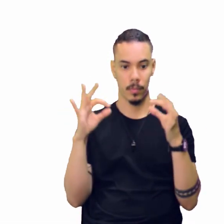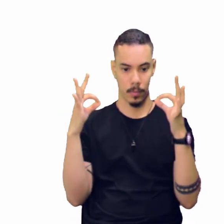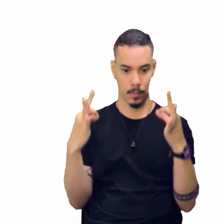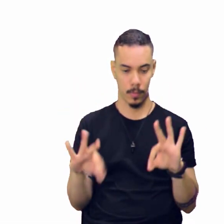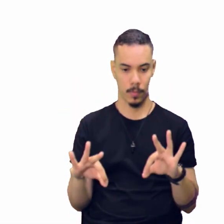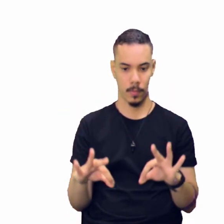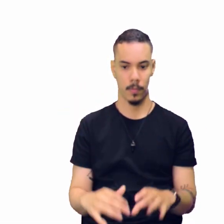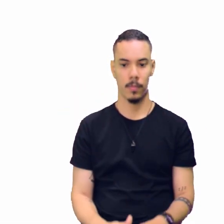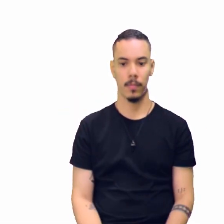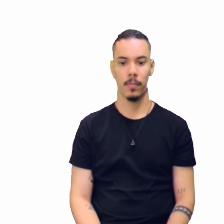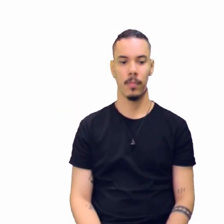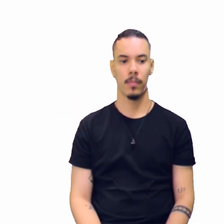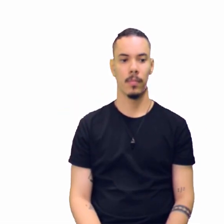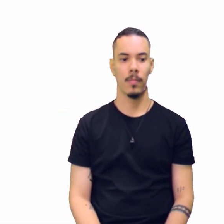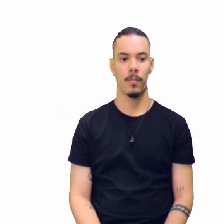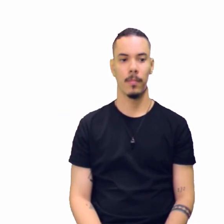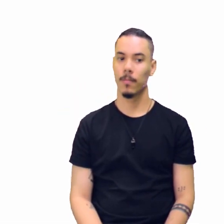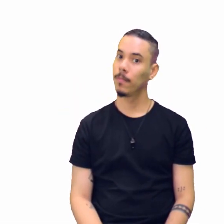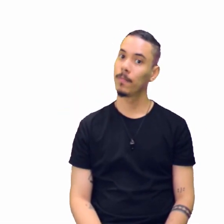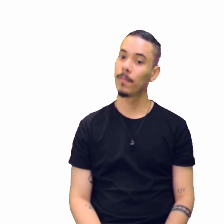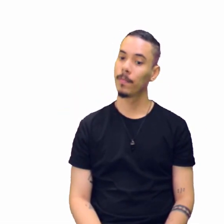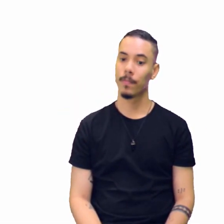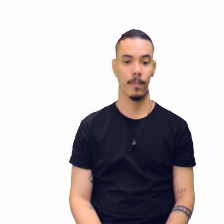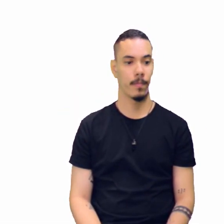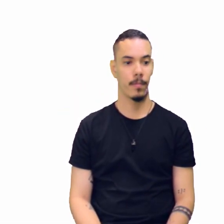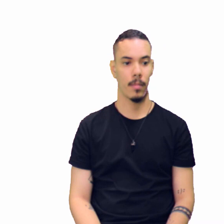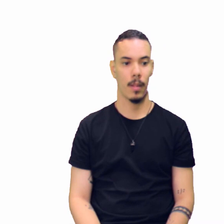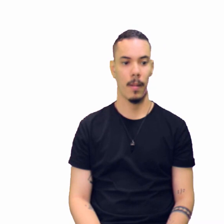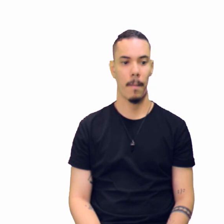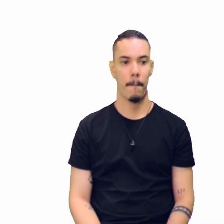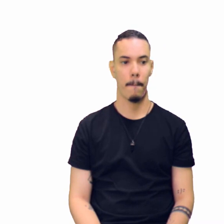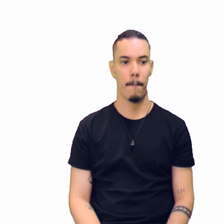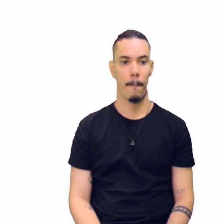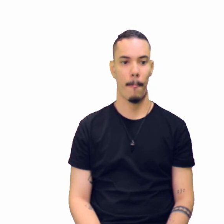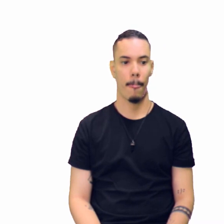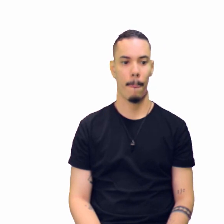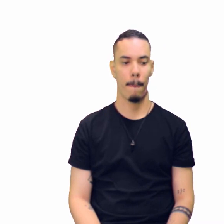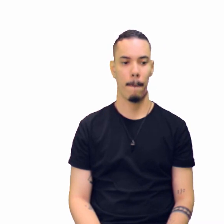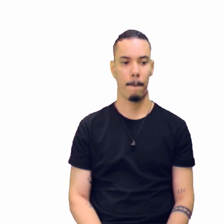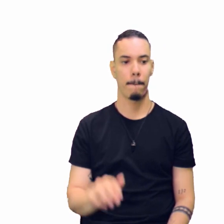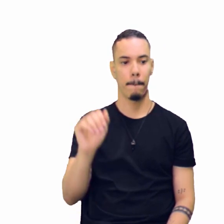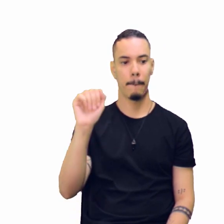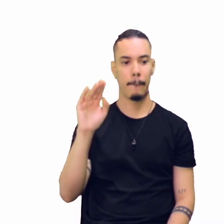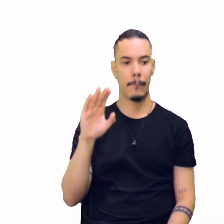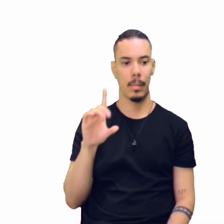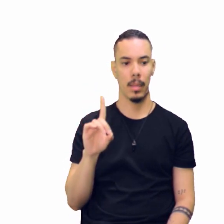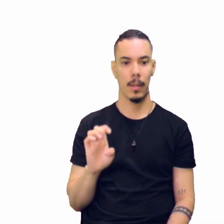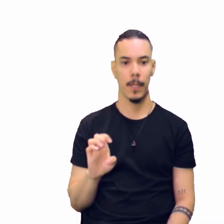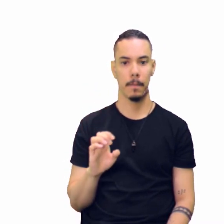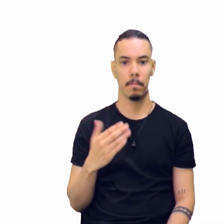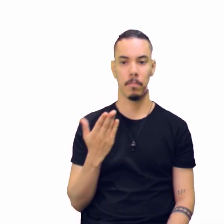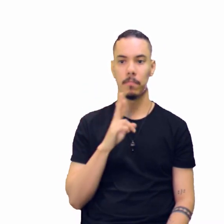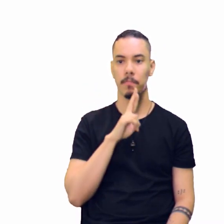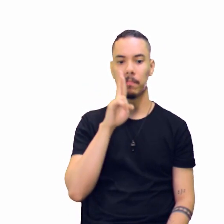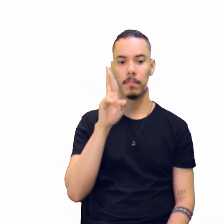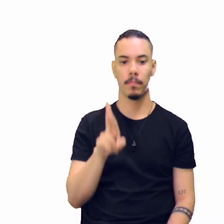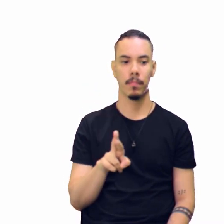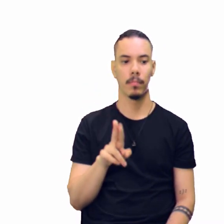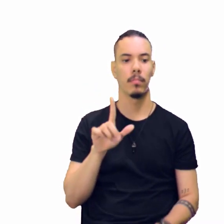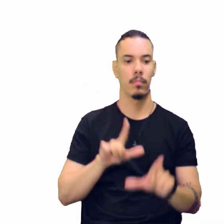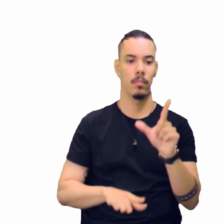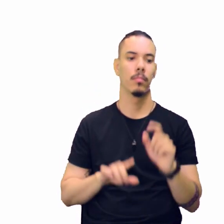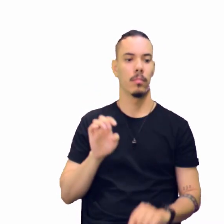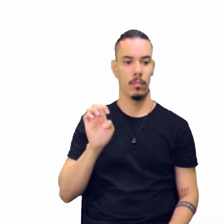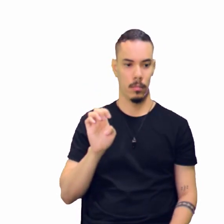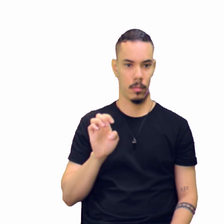empregada corretamente, de acordo com a norma padrão A, B, C, D ou E. Nós temos aqui o